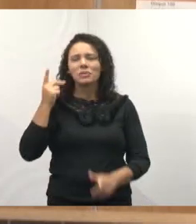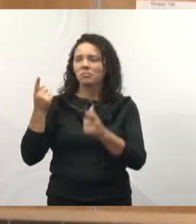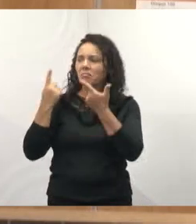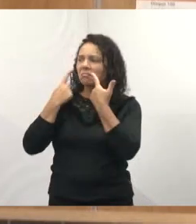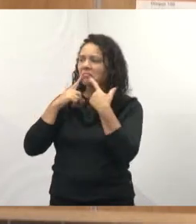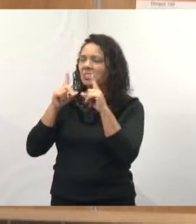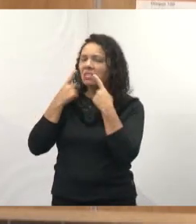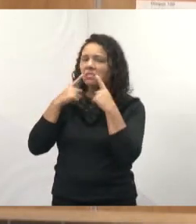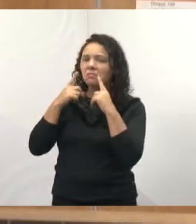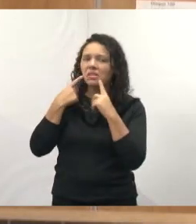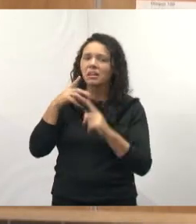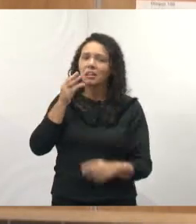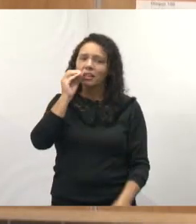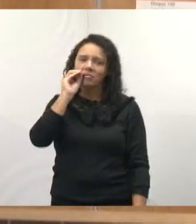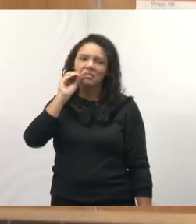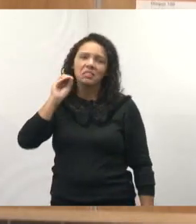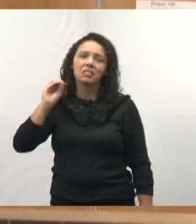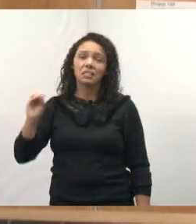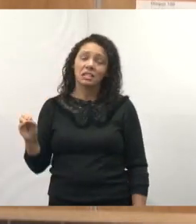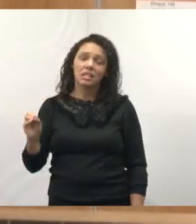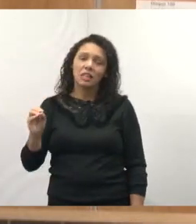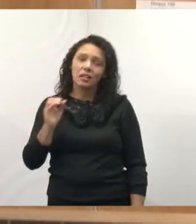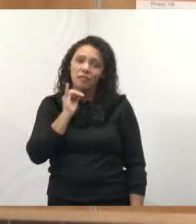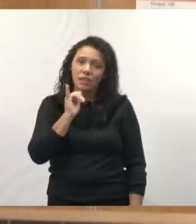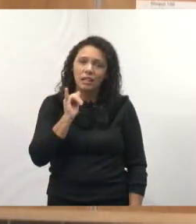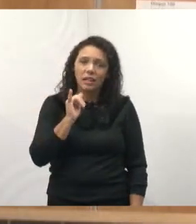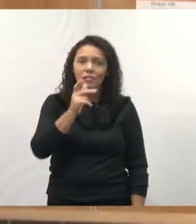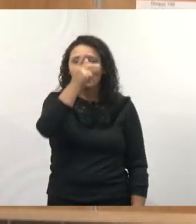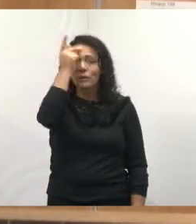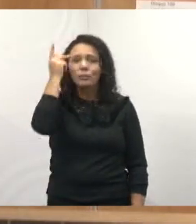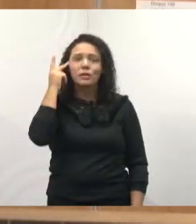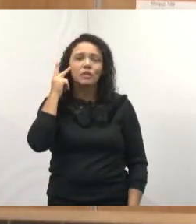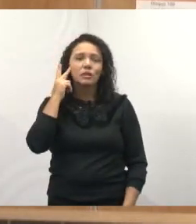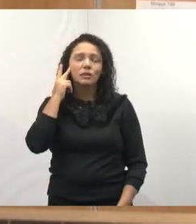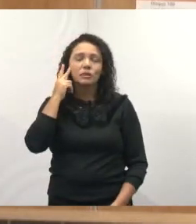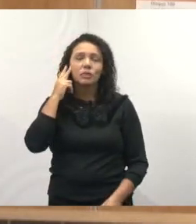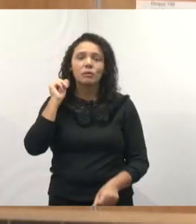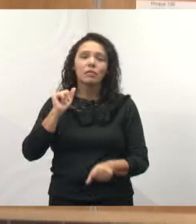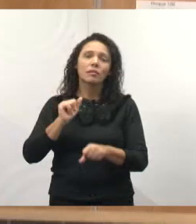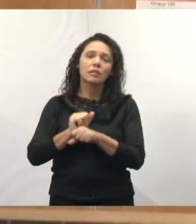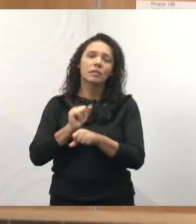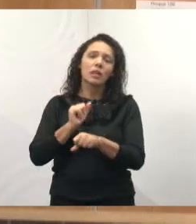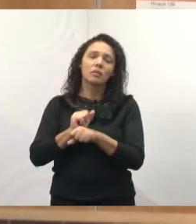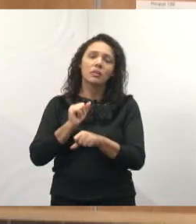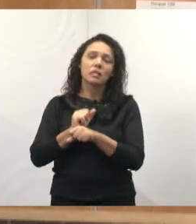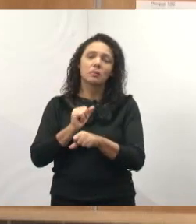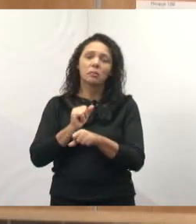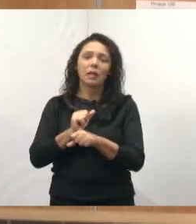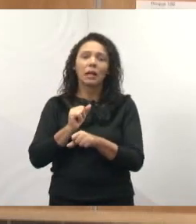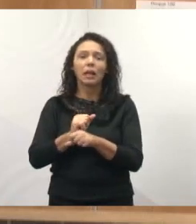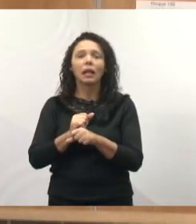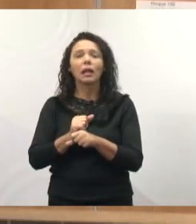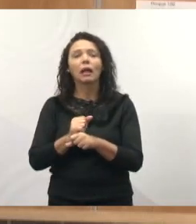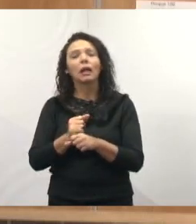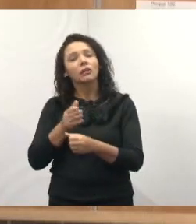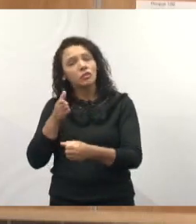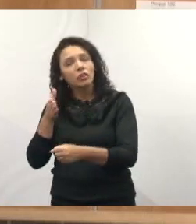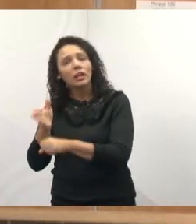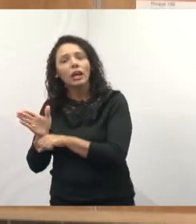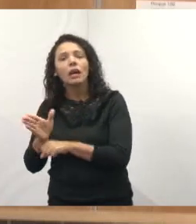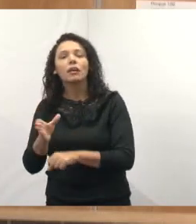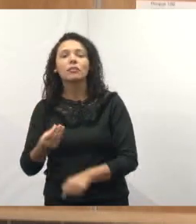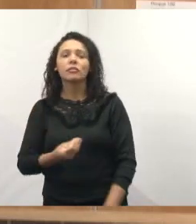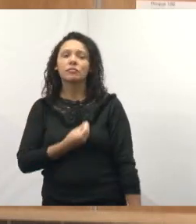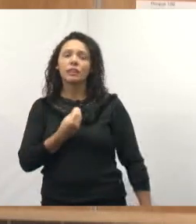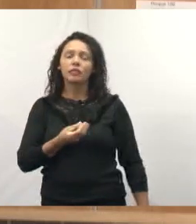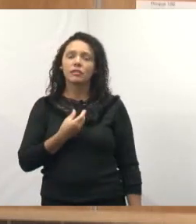abandono, a paciente no corredor, entrava para dentro vivo, saía morto, não tinha lençol, não tinha